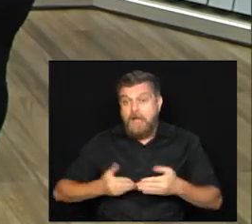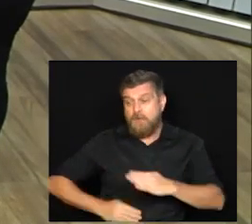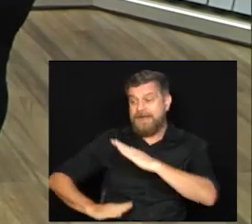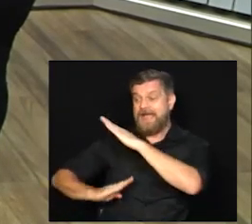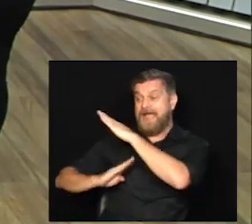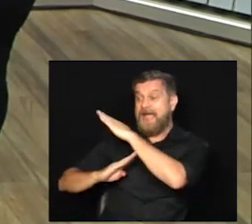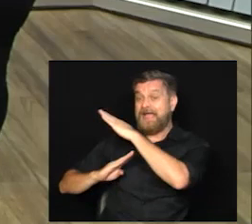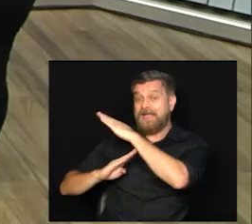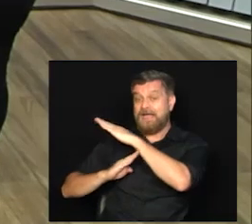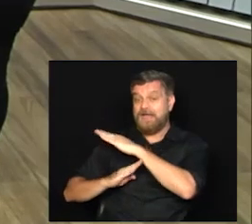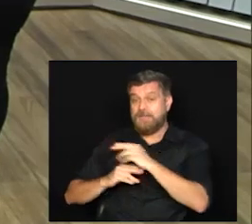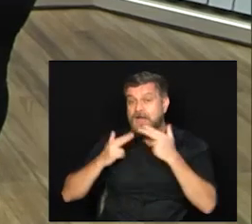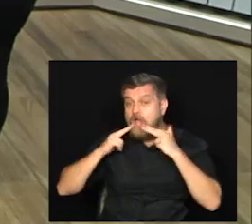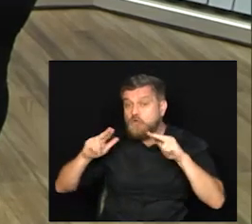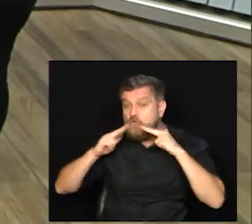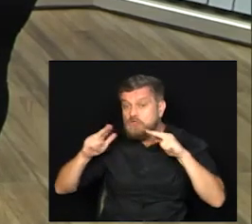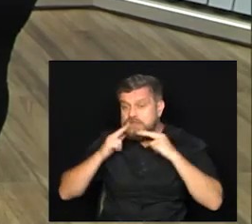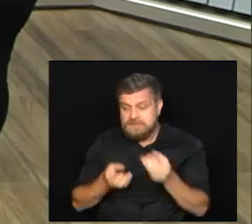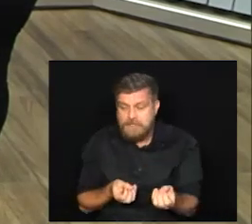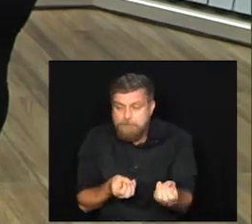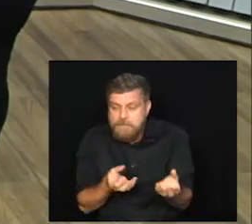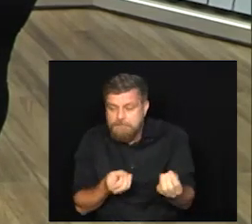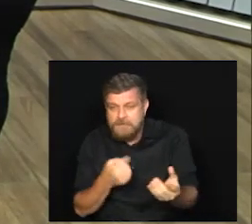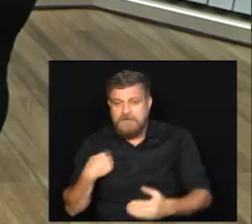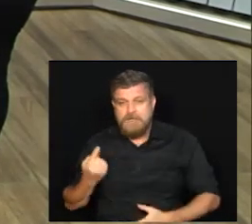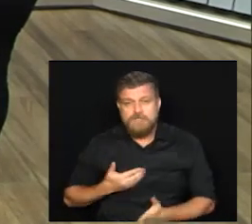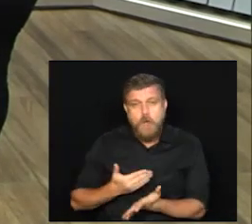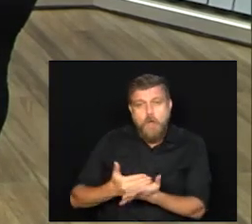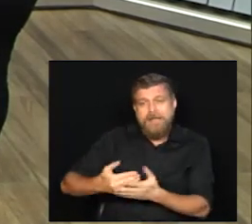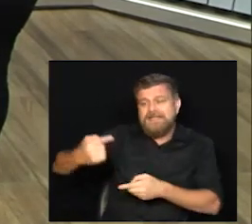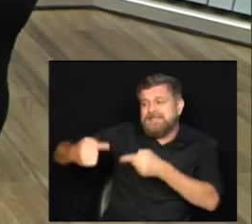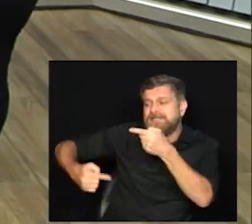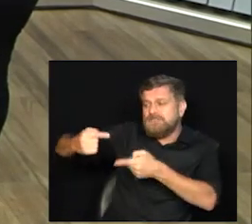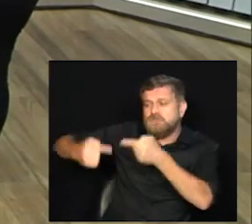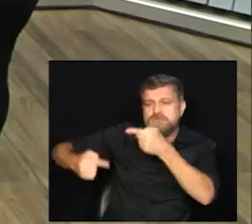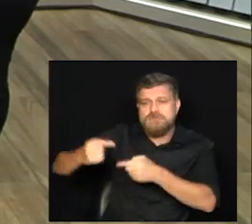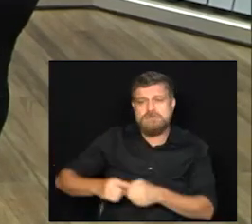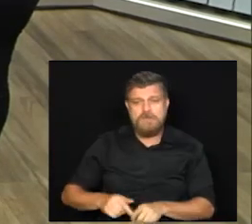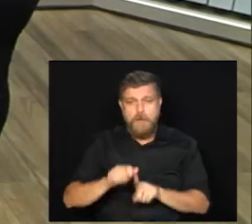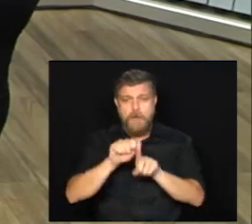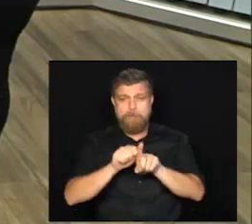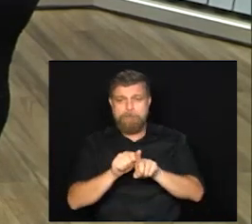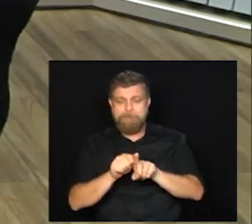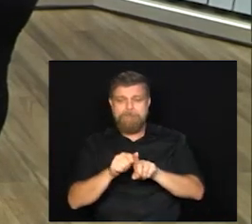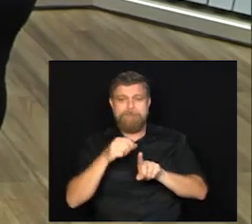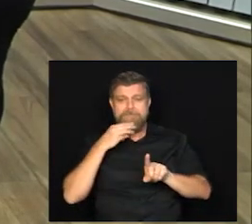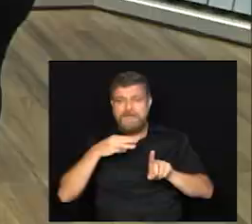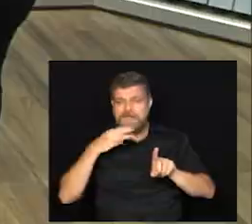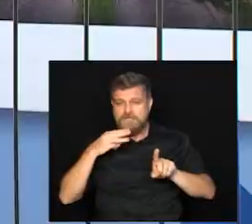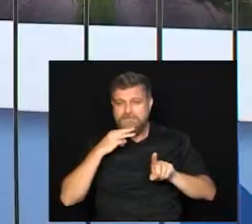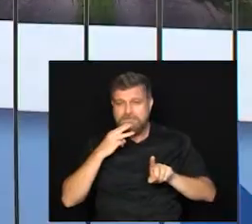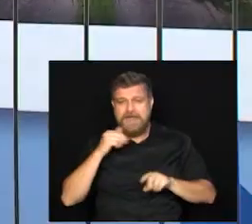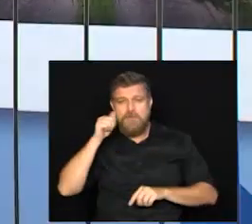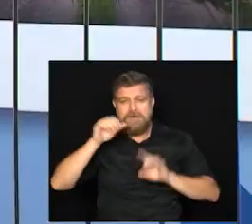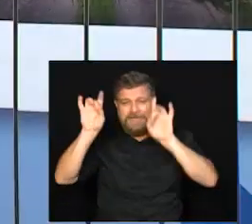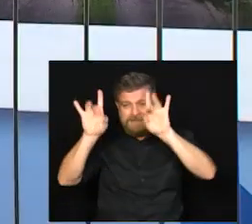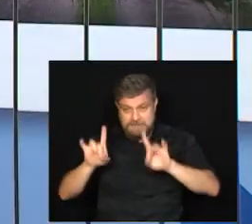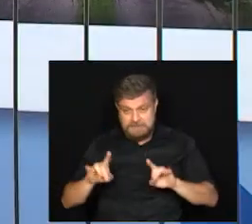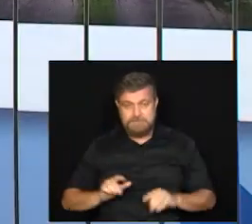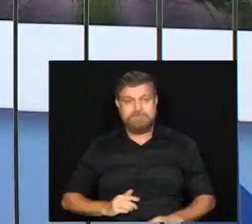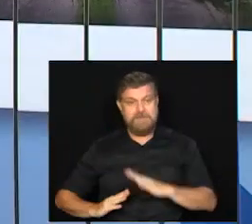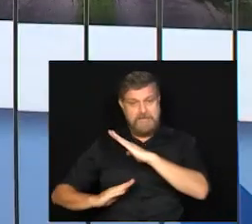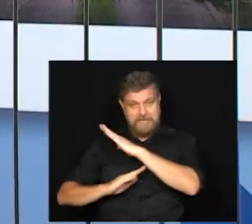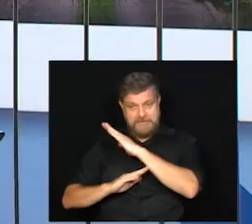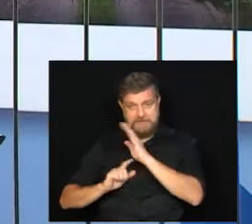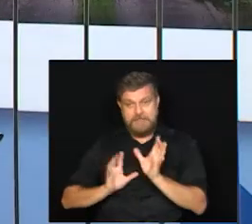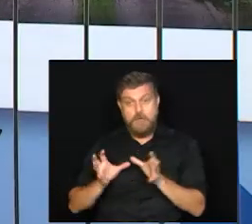do Legislativo, e a gente abre falando sobre as discussões neste mês especial da mulher. É isso mesmo, a Câmara tem a Comissão